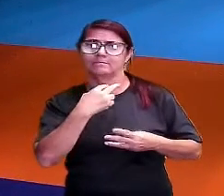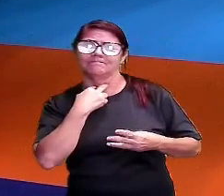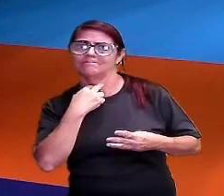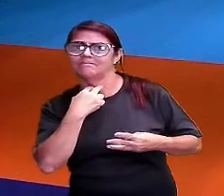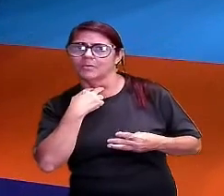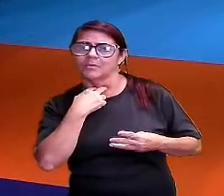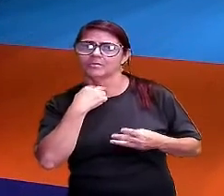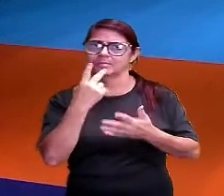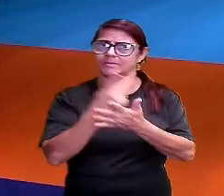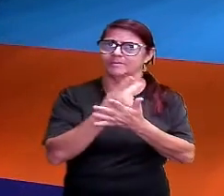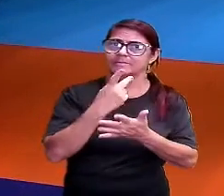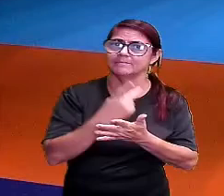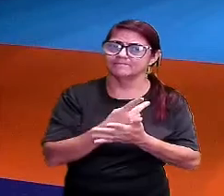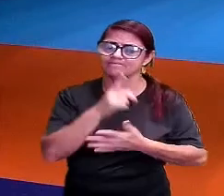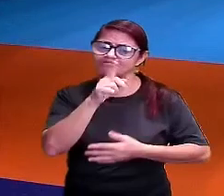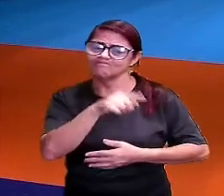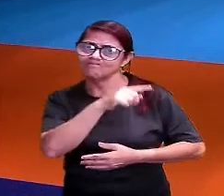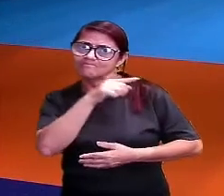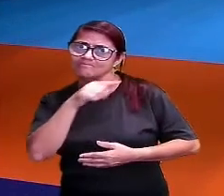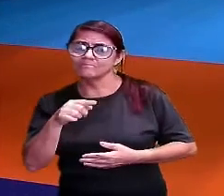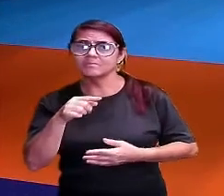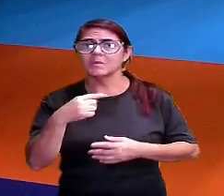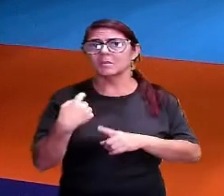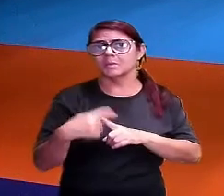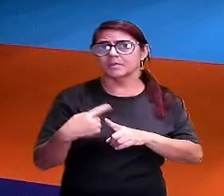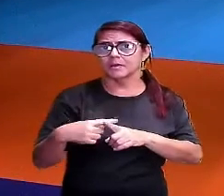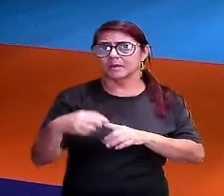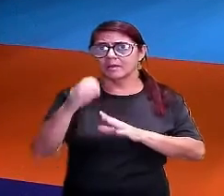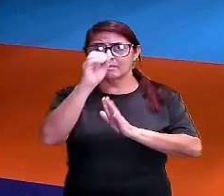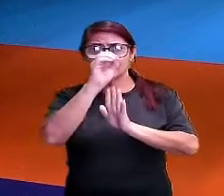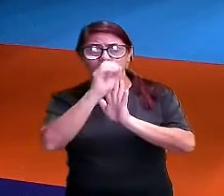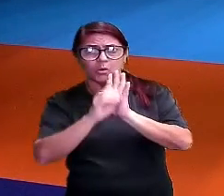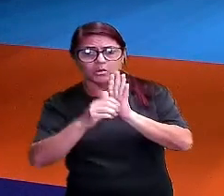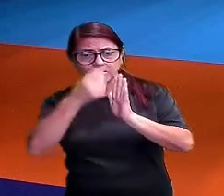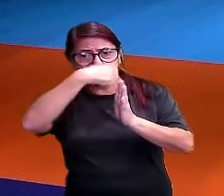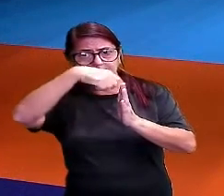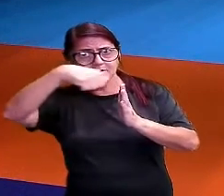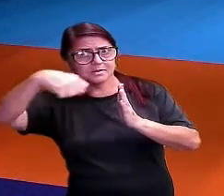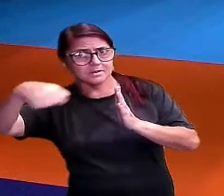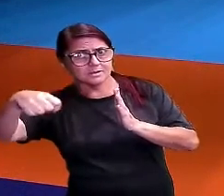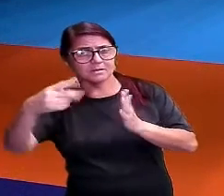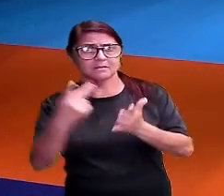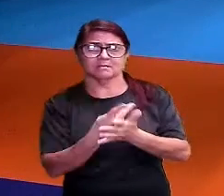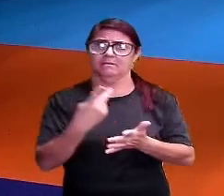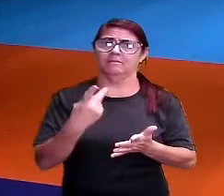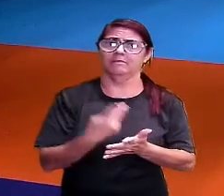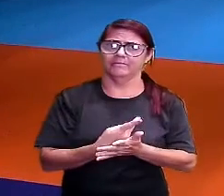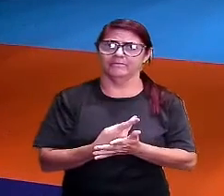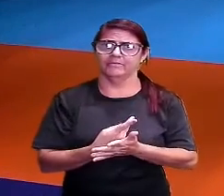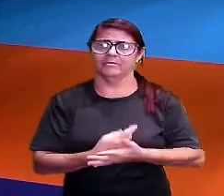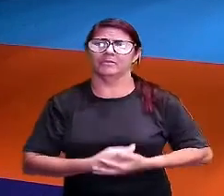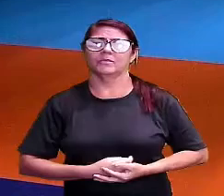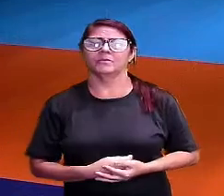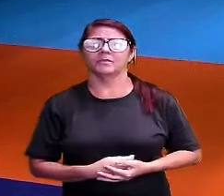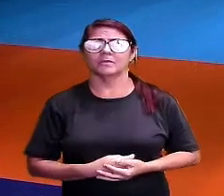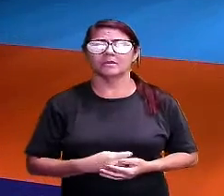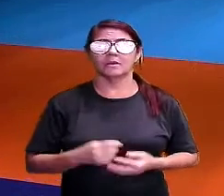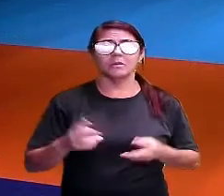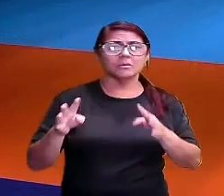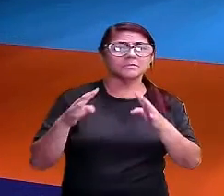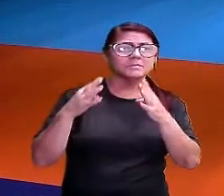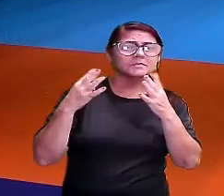no início das palavras, porque ortograficamente está errado, tá? Então, vejam aqui,